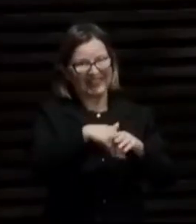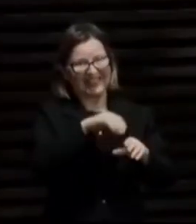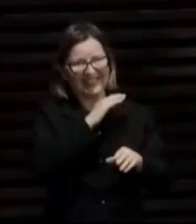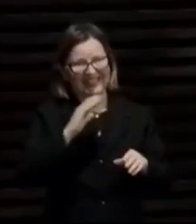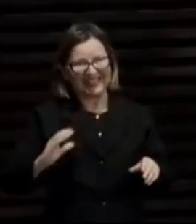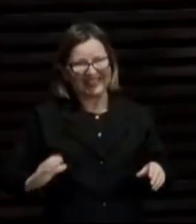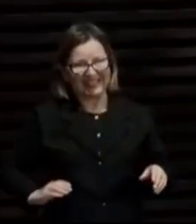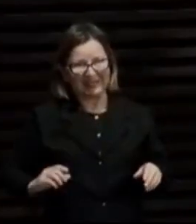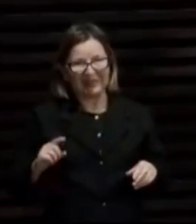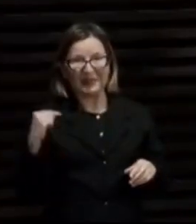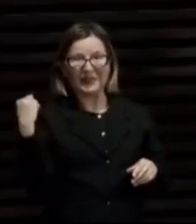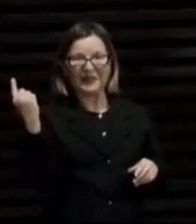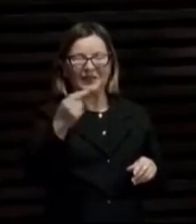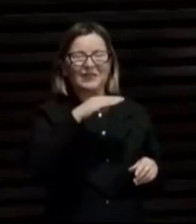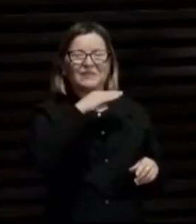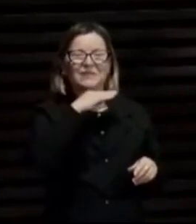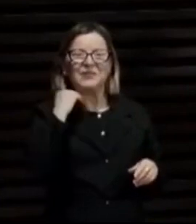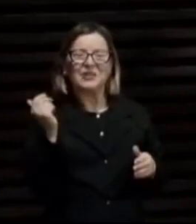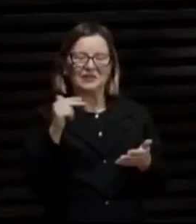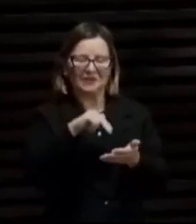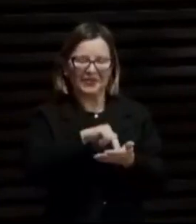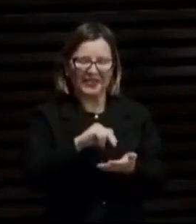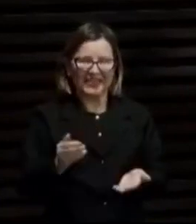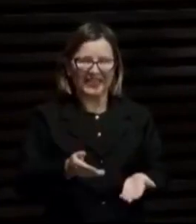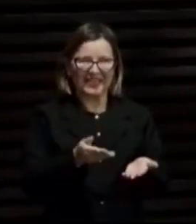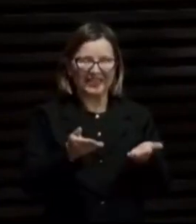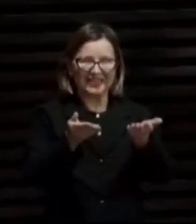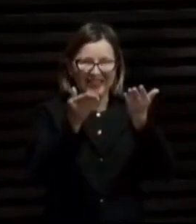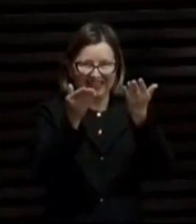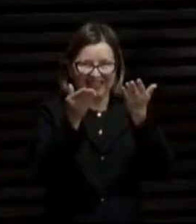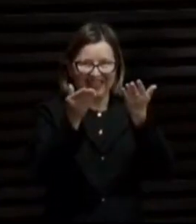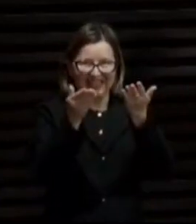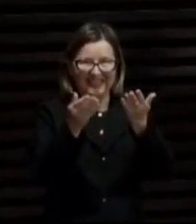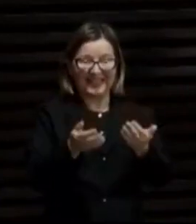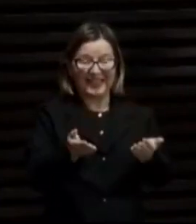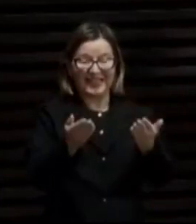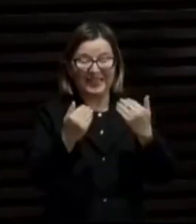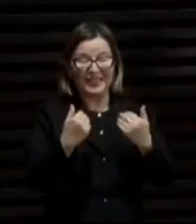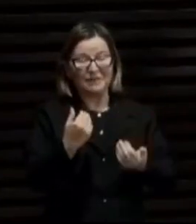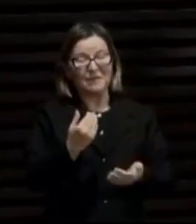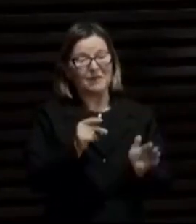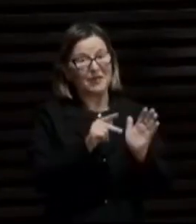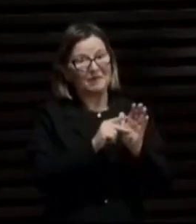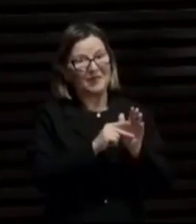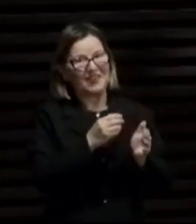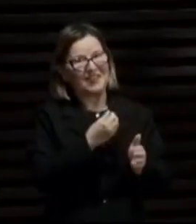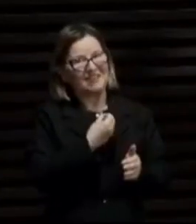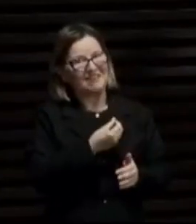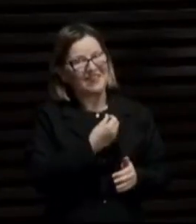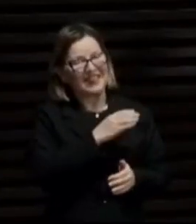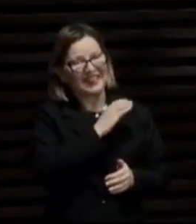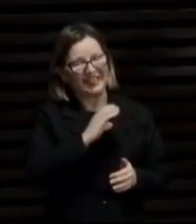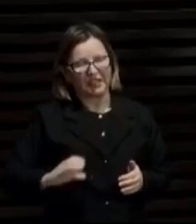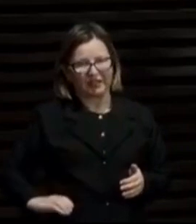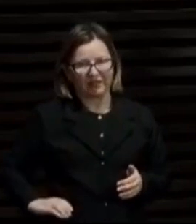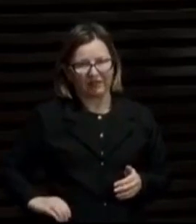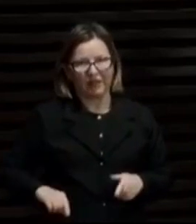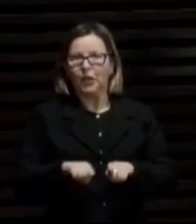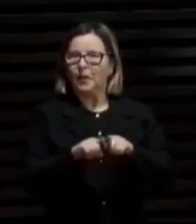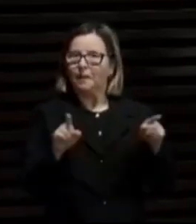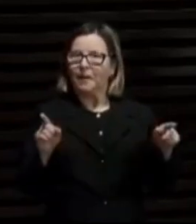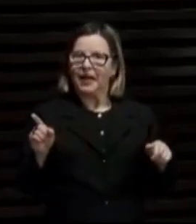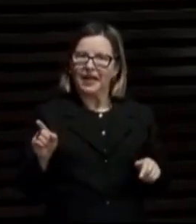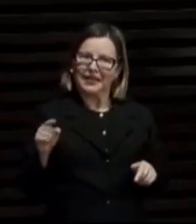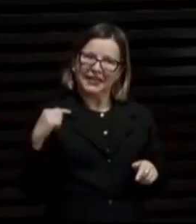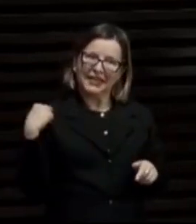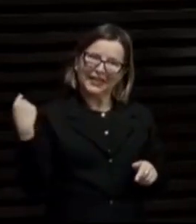Cristo. Na sua ressurreição, nós recebemos a própria vida dele. Mas nós não somos perfeitos, meus irmãos. Nós estamos nesse